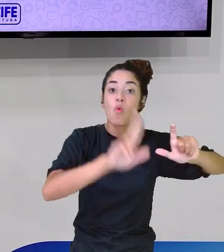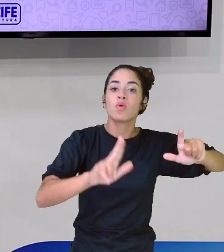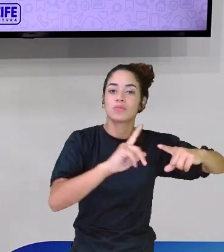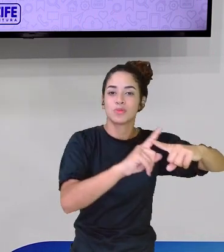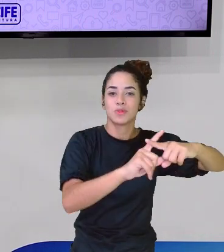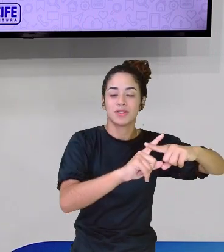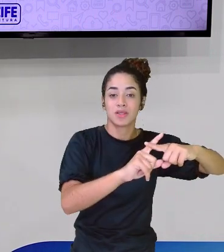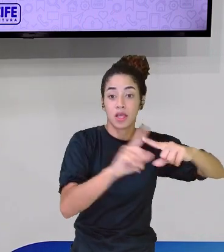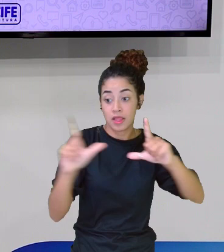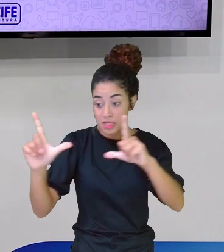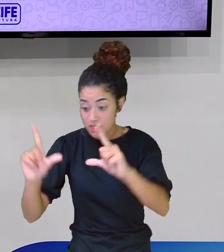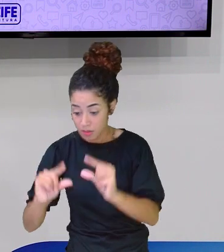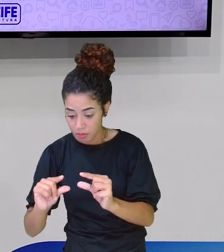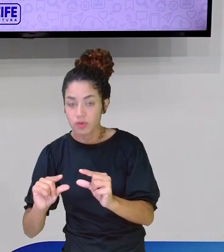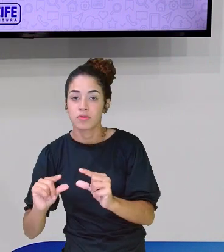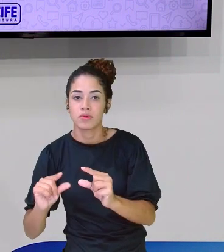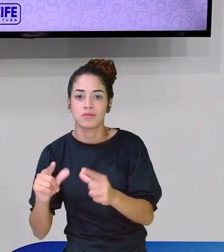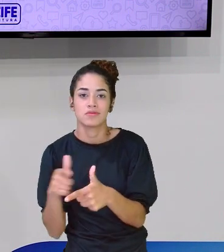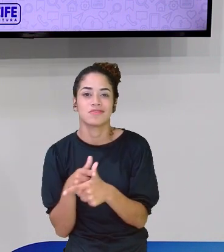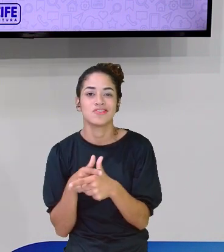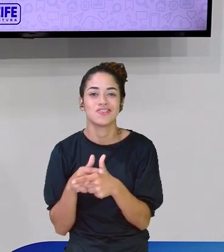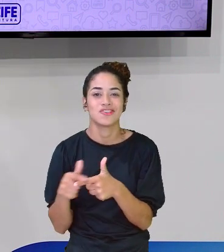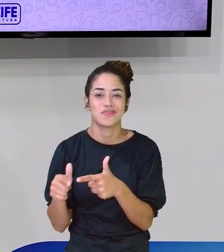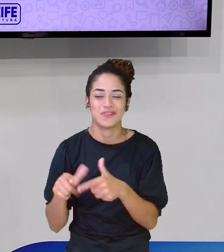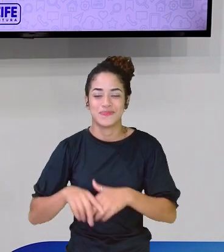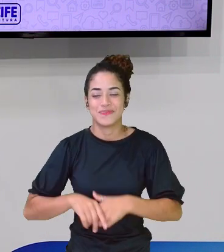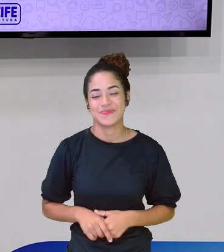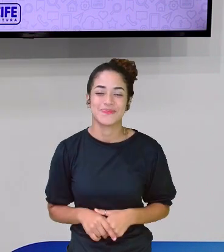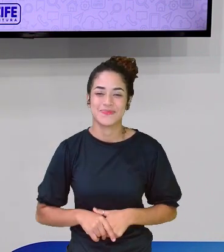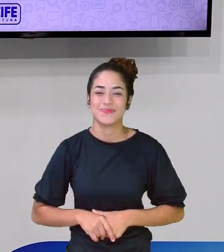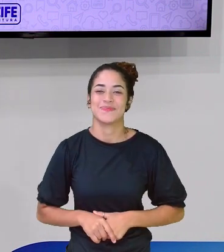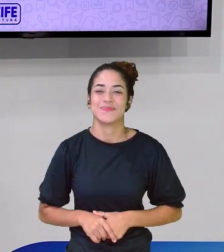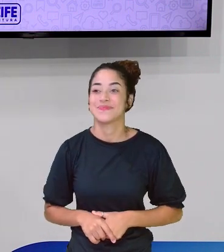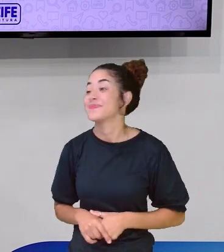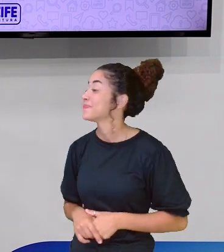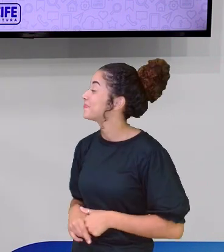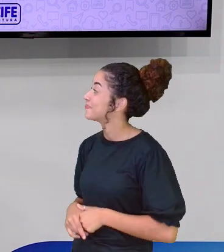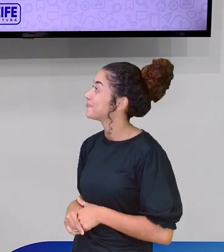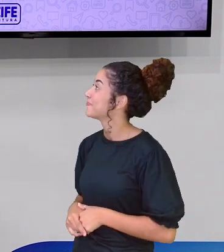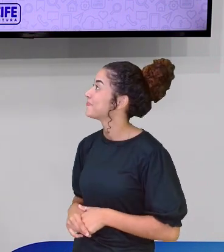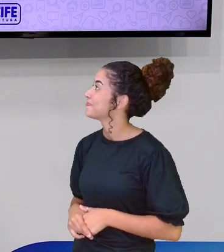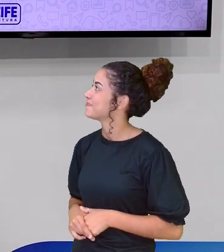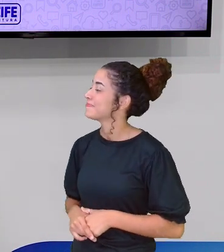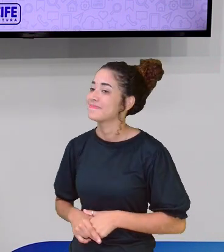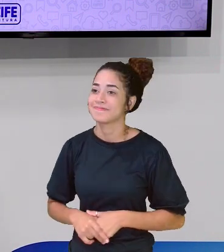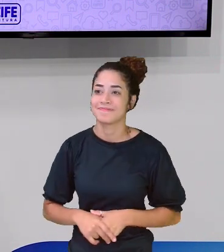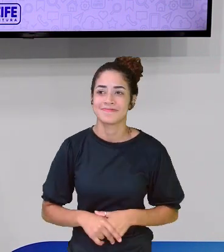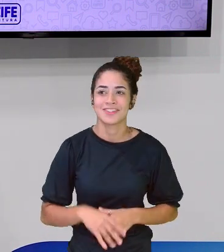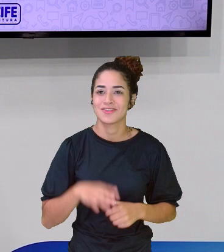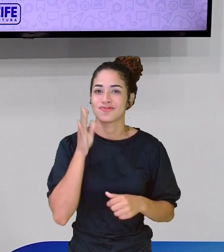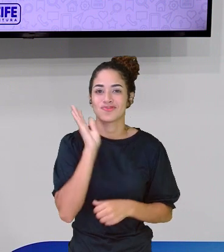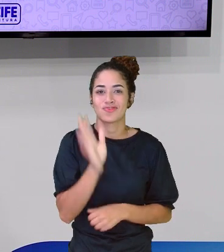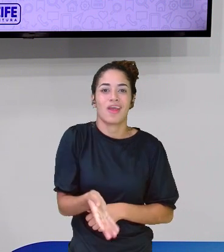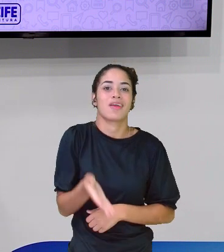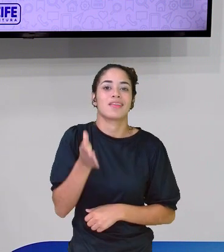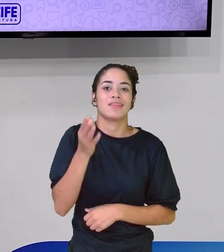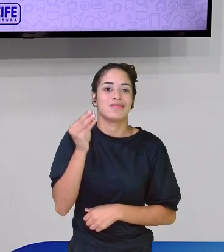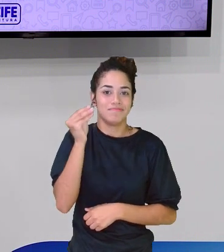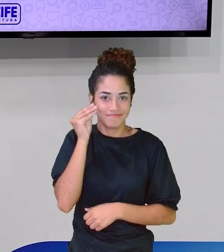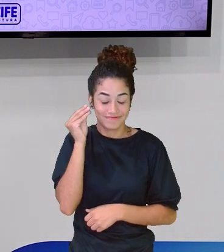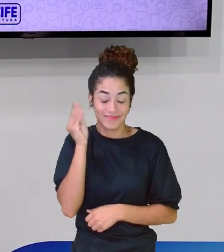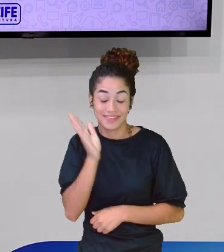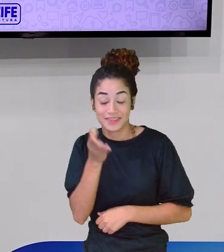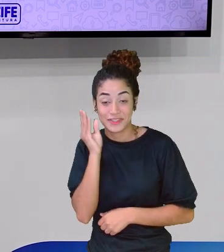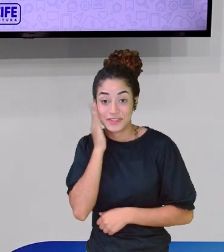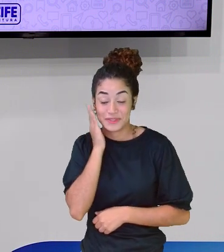na redução eu faço uma divisão. Olha aqui, claríssimo exemplo. Eu